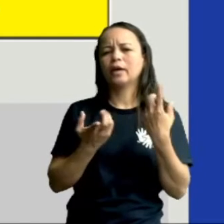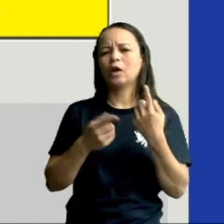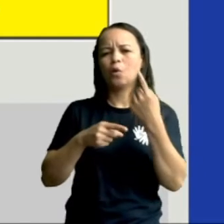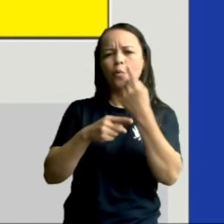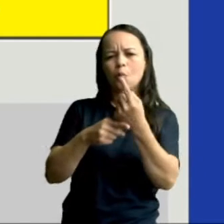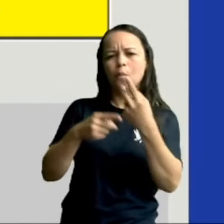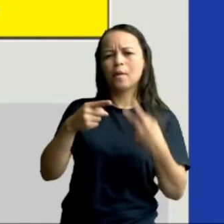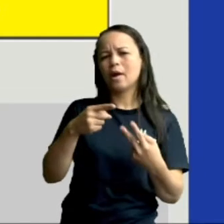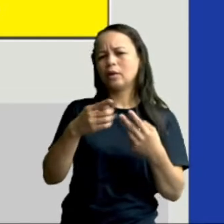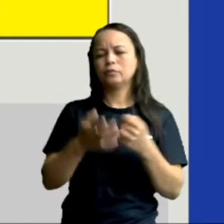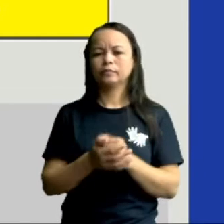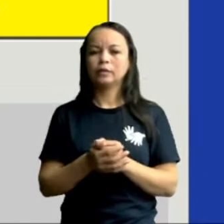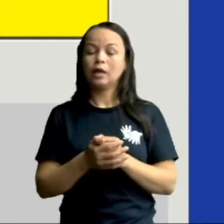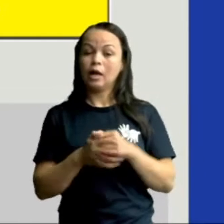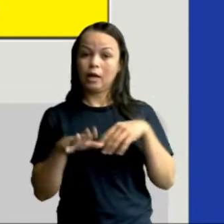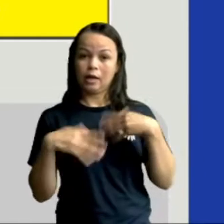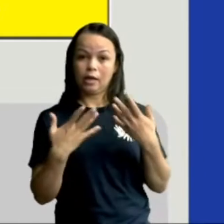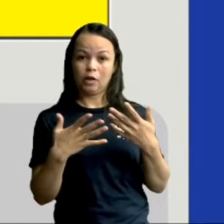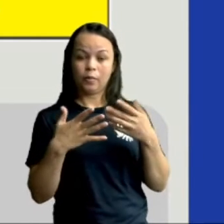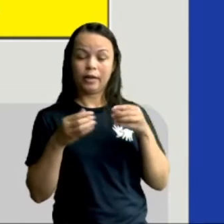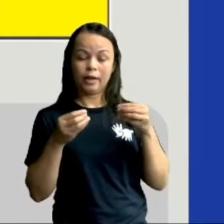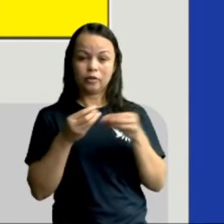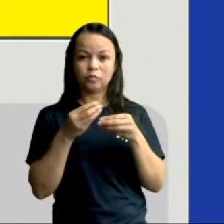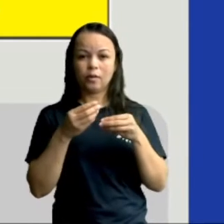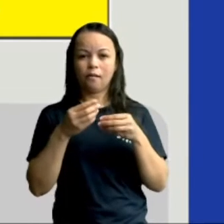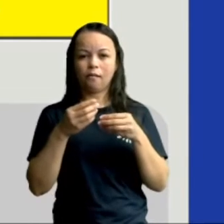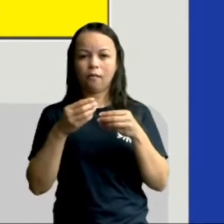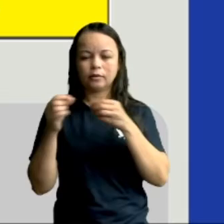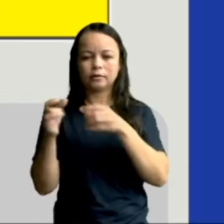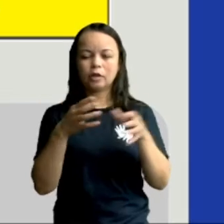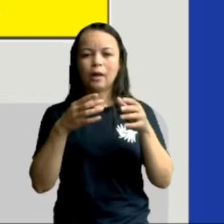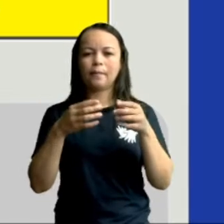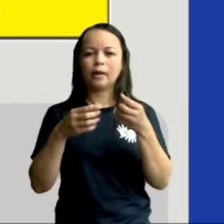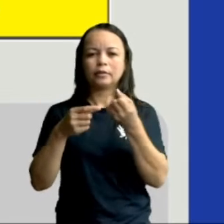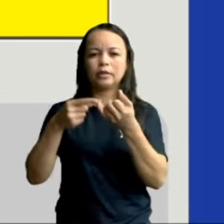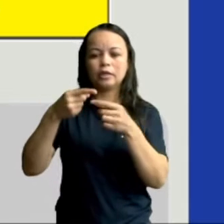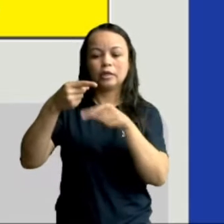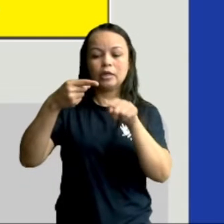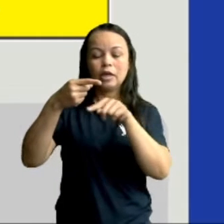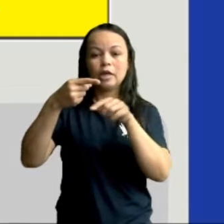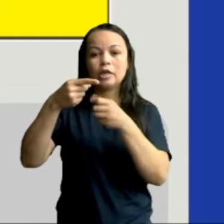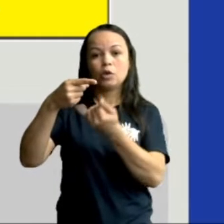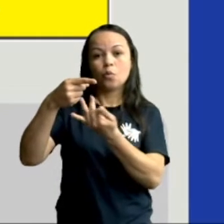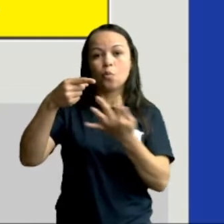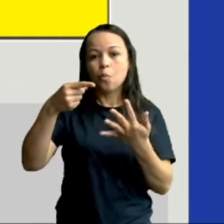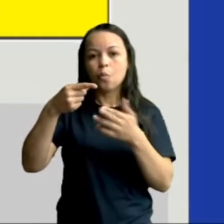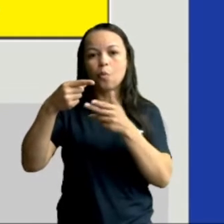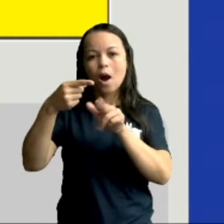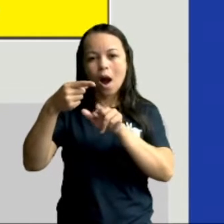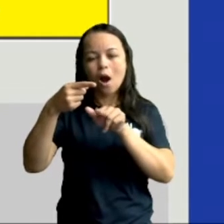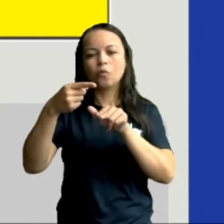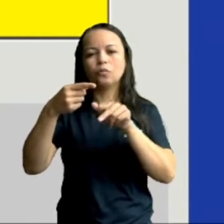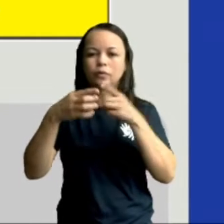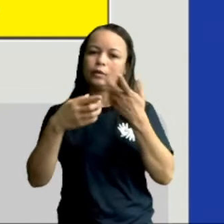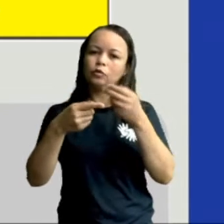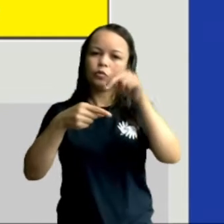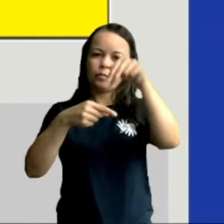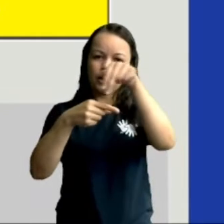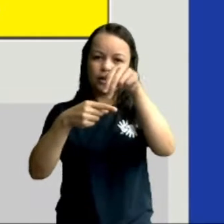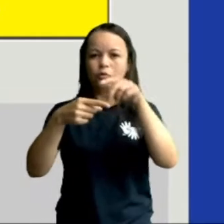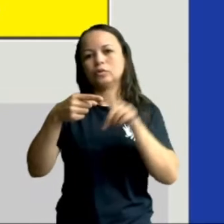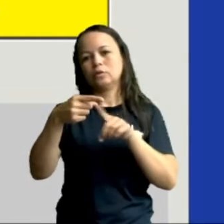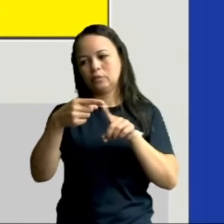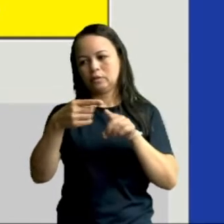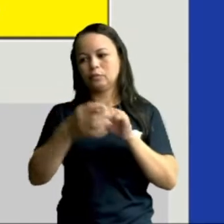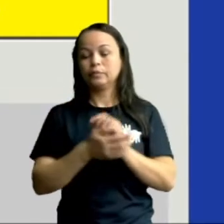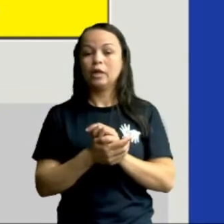Meu denominador não é a divisão de partes iguais do inteiro, então o número 2 foi para o denominador. E o